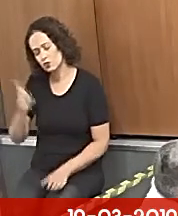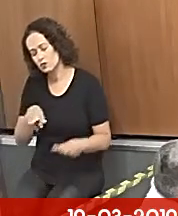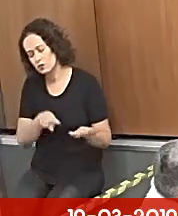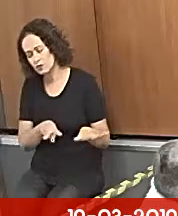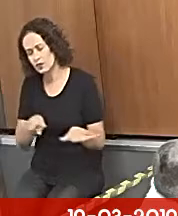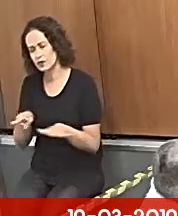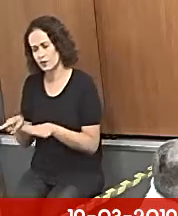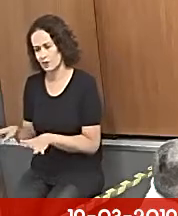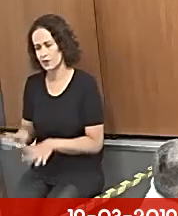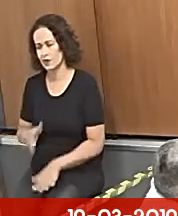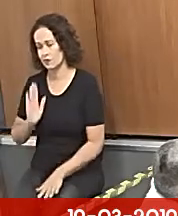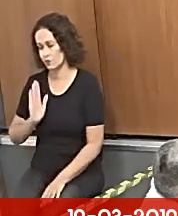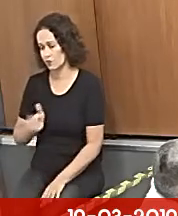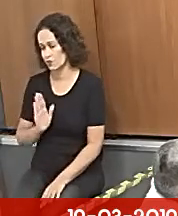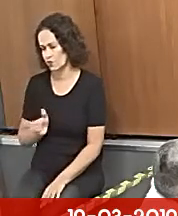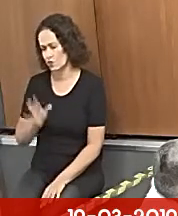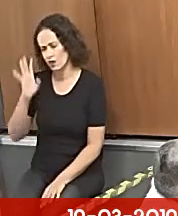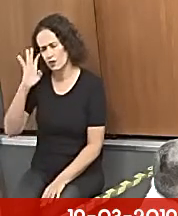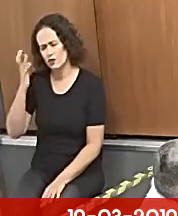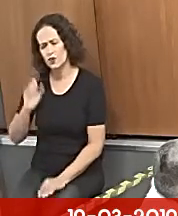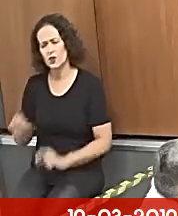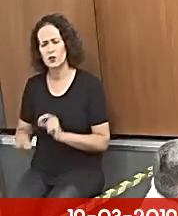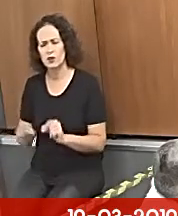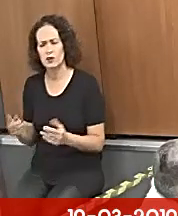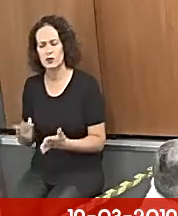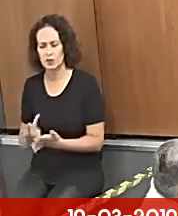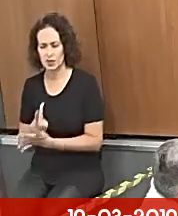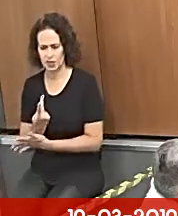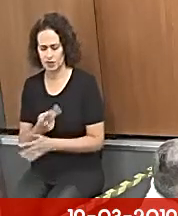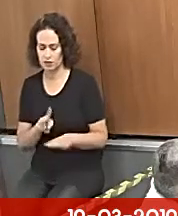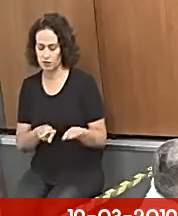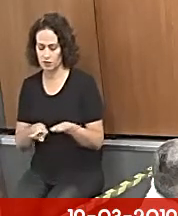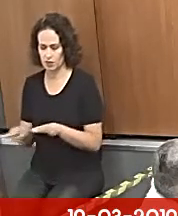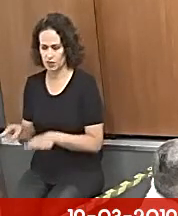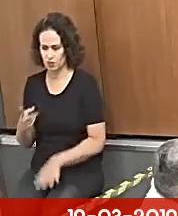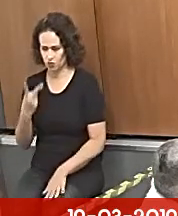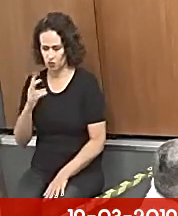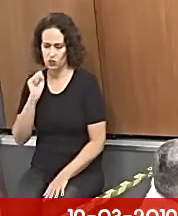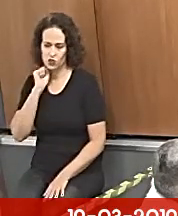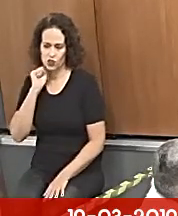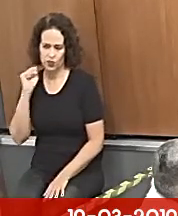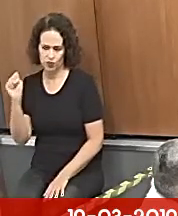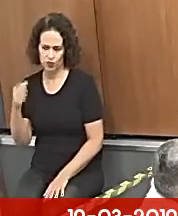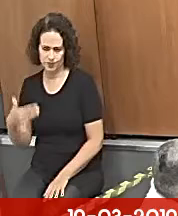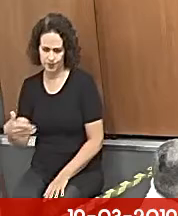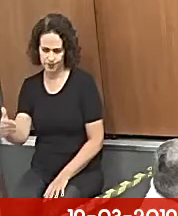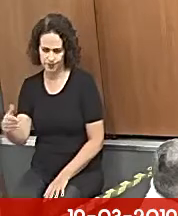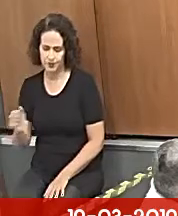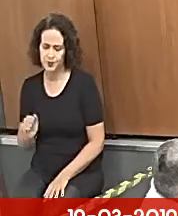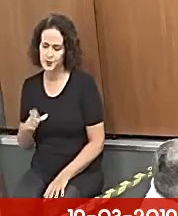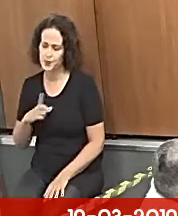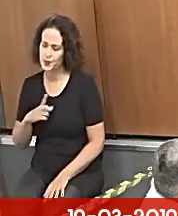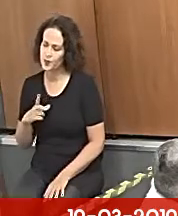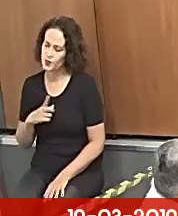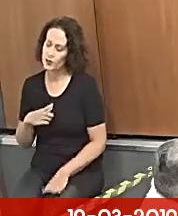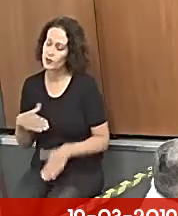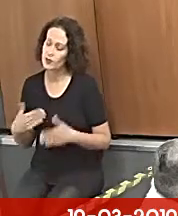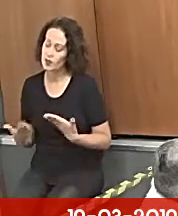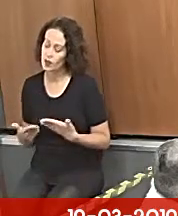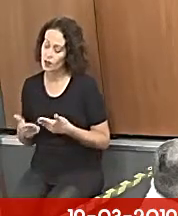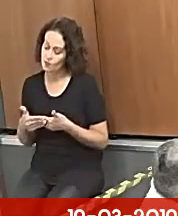o que nós vamos fazer na semana do dia 2 de abril nós temos pela frente portanto o dia 25